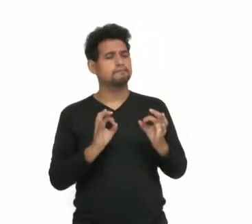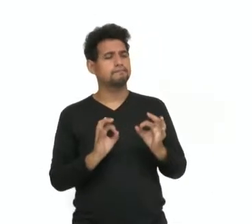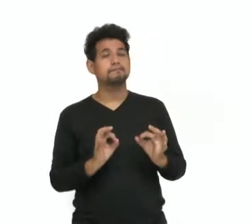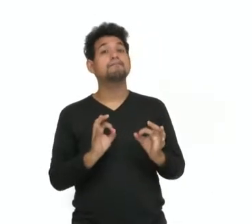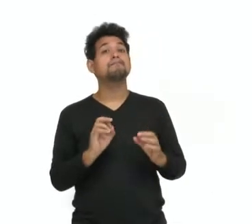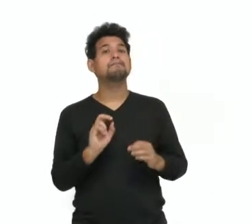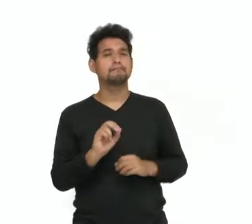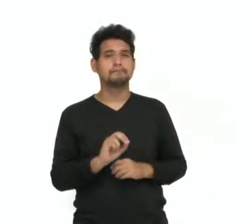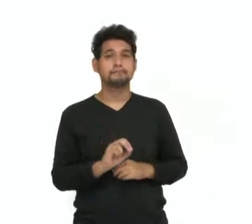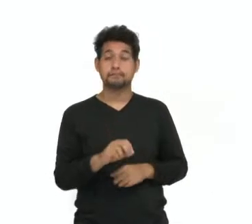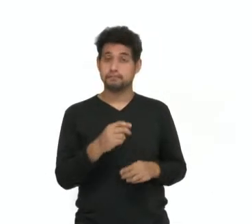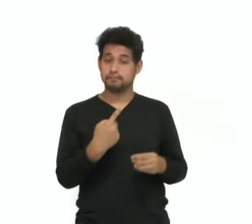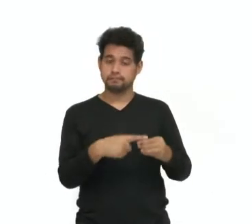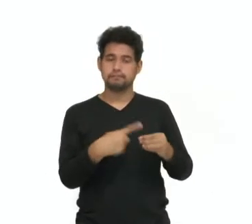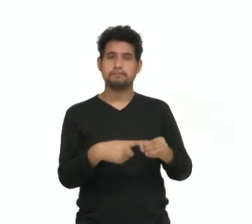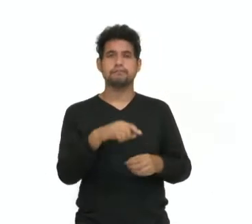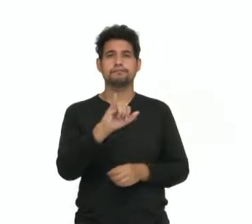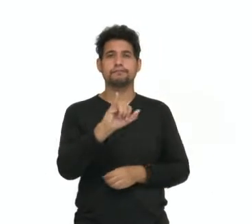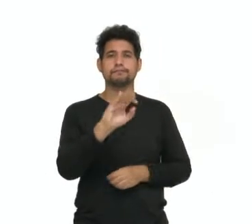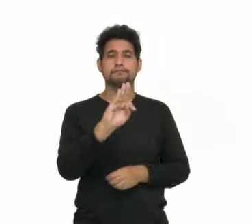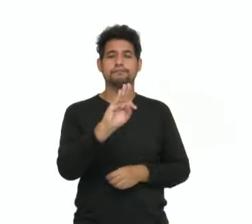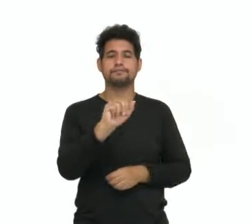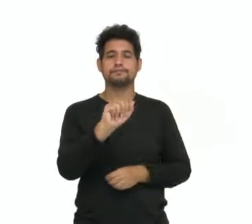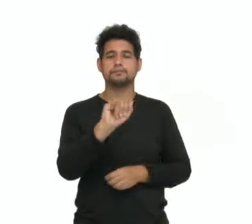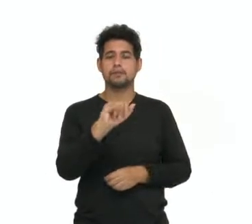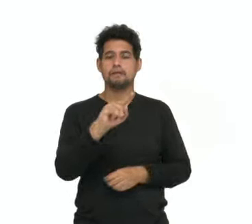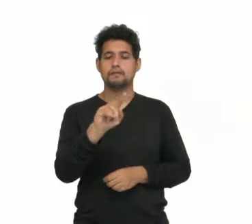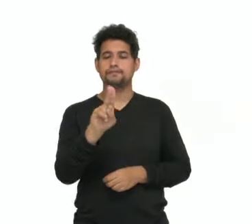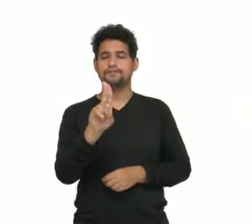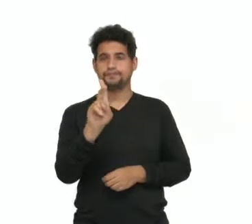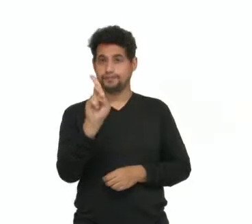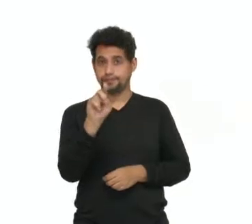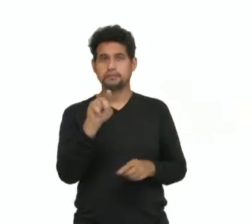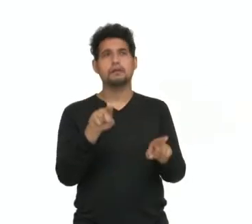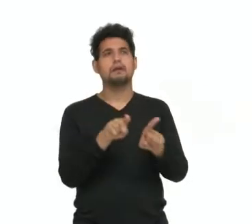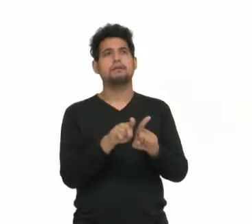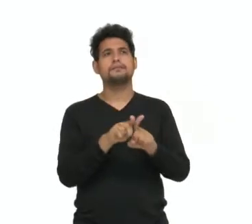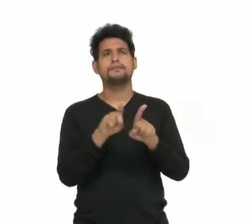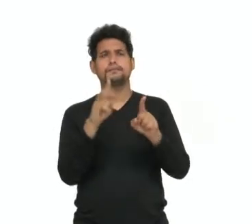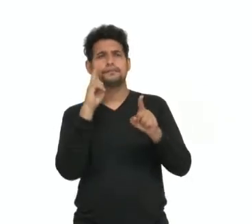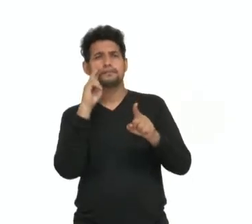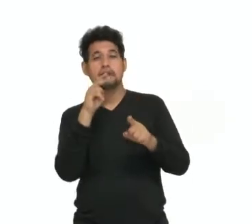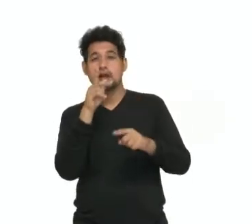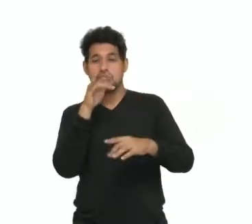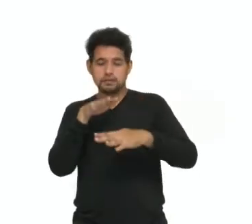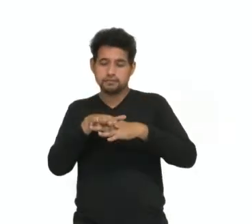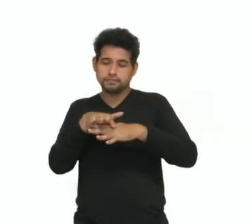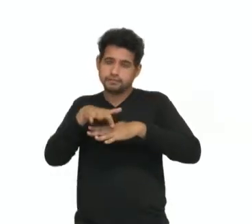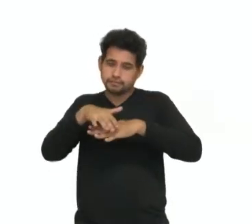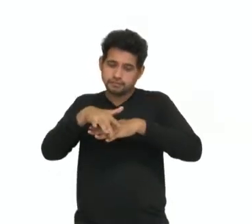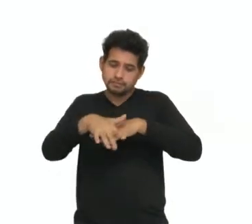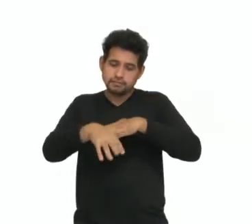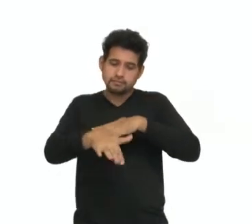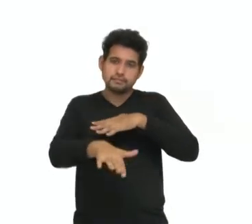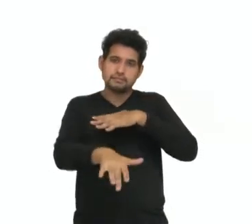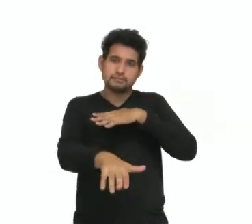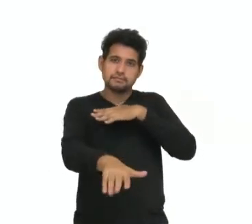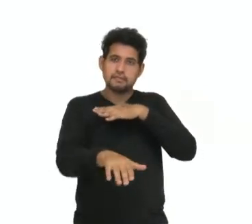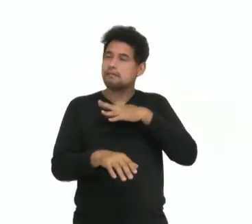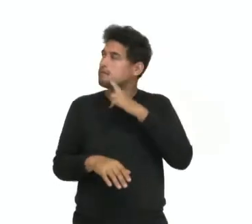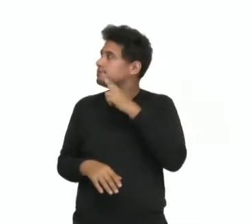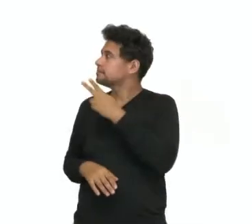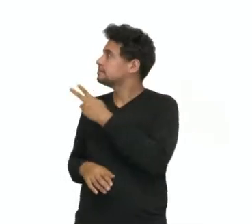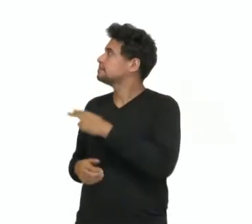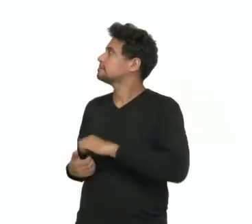da usina hidrelétrica de Itaipu e do vertedouro. E vale um destaque para essa porção